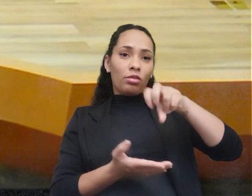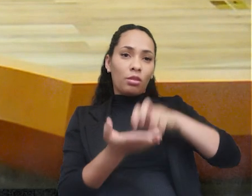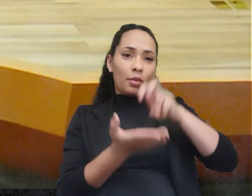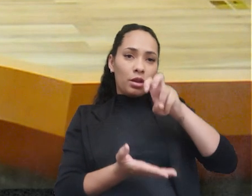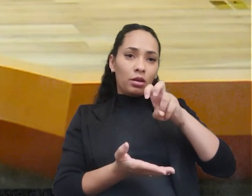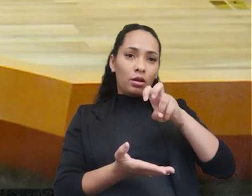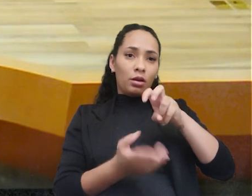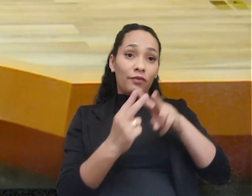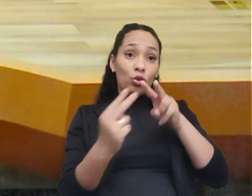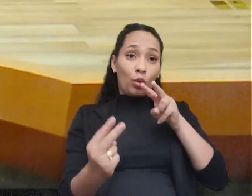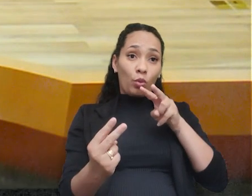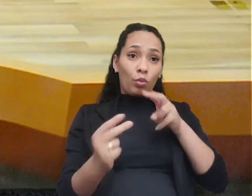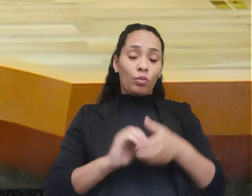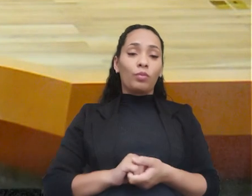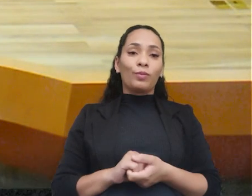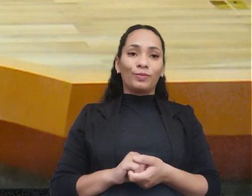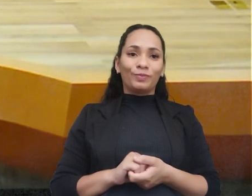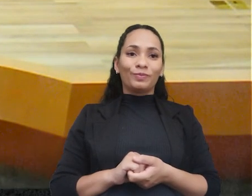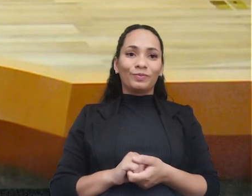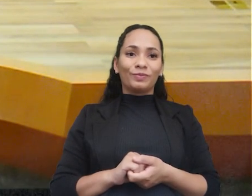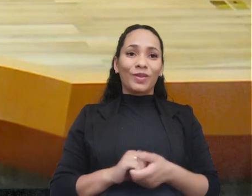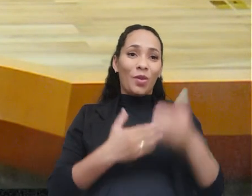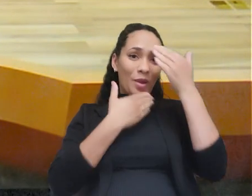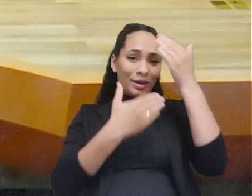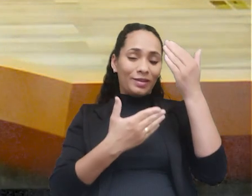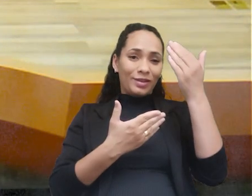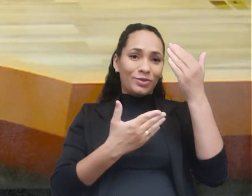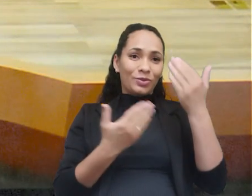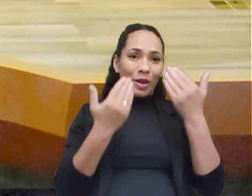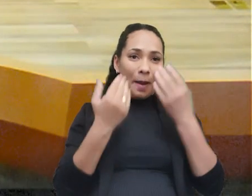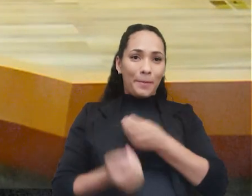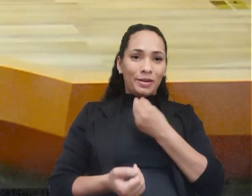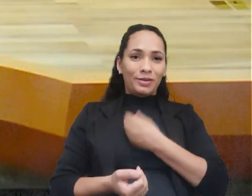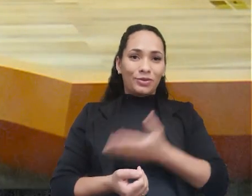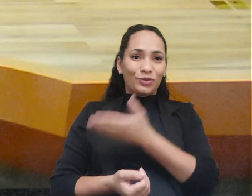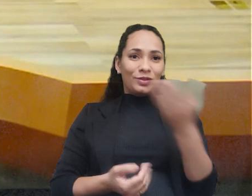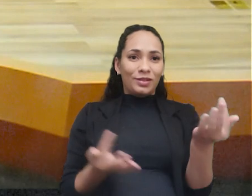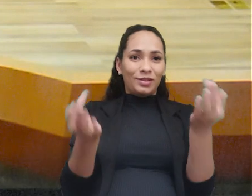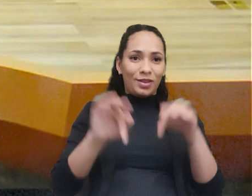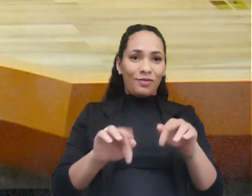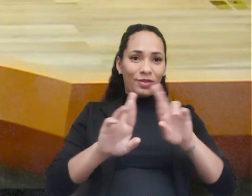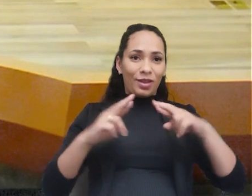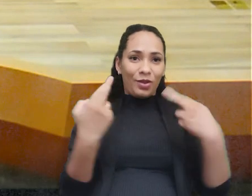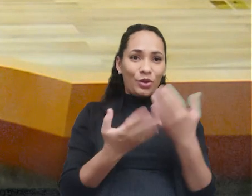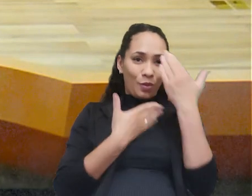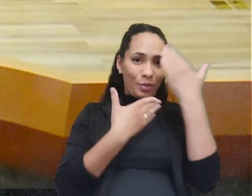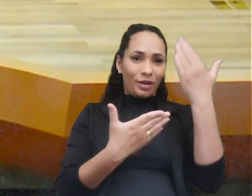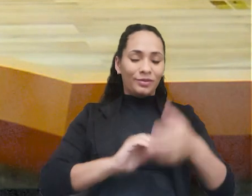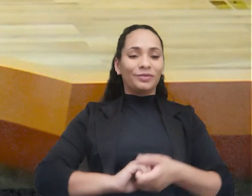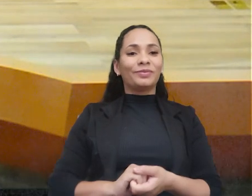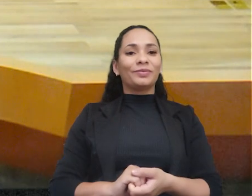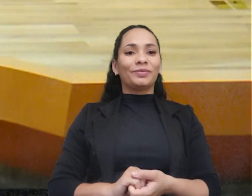de maneira virtual. Tá? No mais, eu agradeço a presença de todos e declaro encerrada a presente sessão. Muito obrigado.